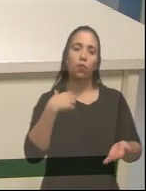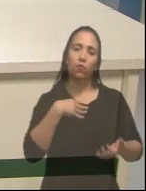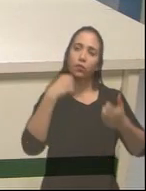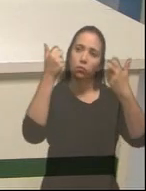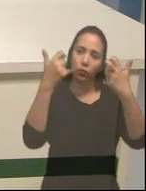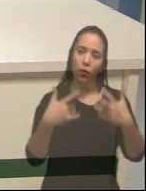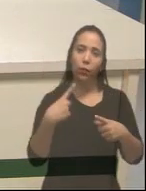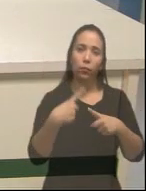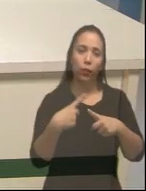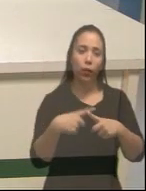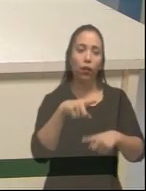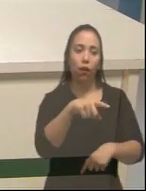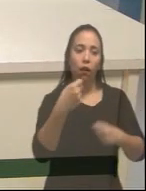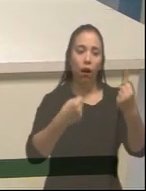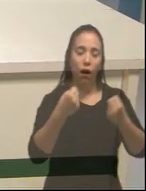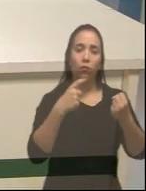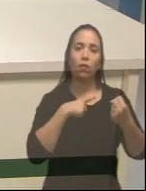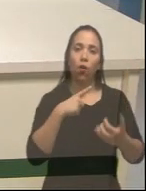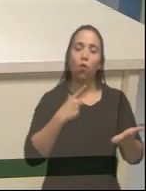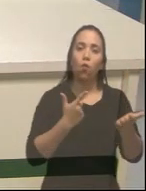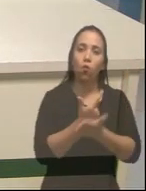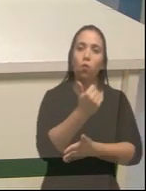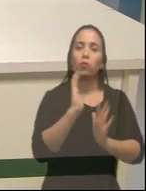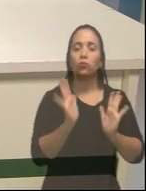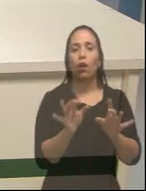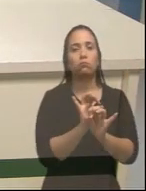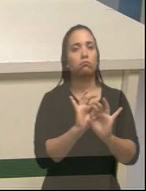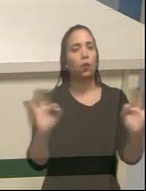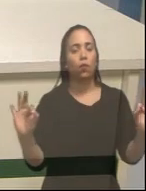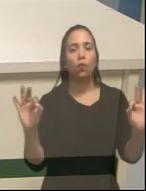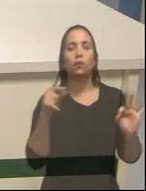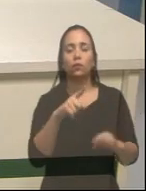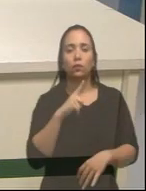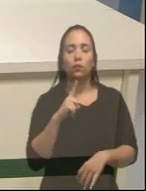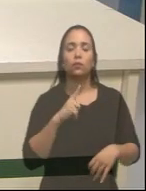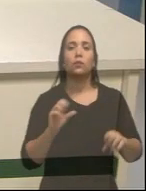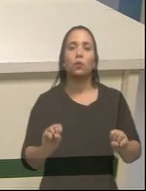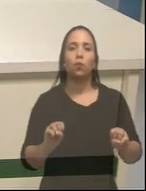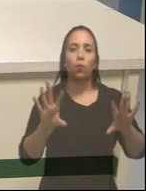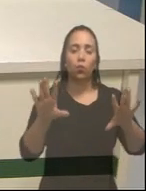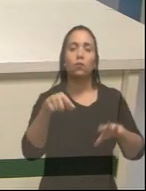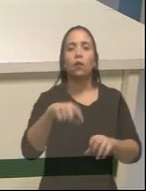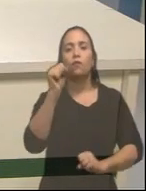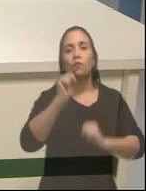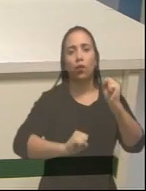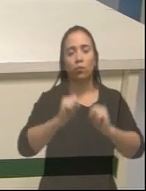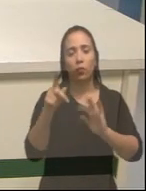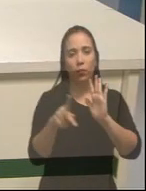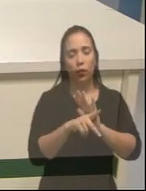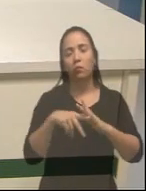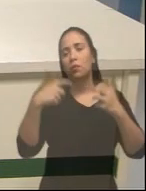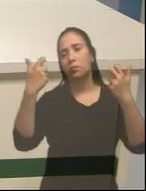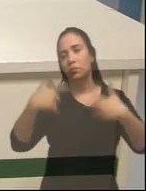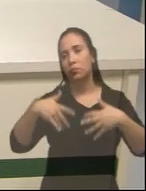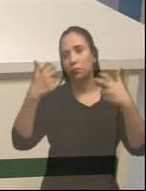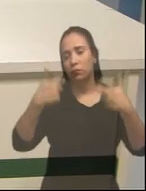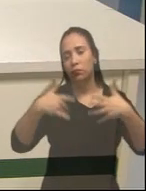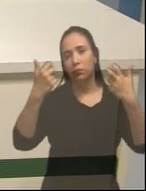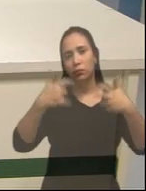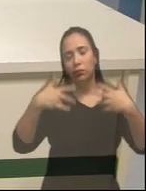explicou que aquele carro ele comprou já com aquela luz e era de fábrica e tal. Sei que a conversa não foi